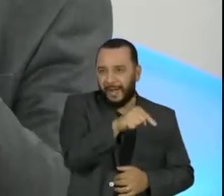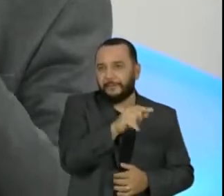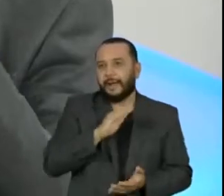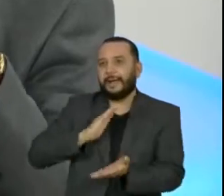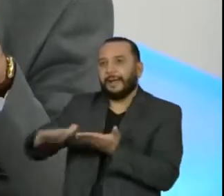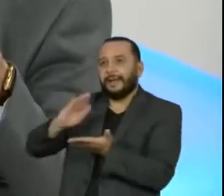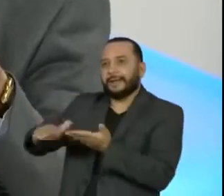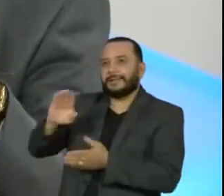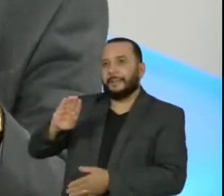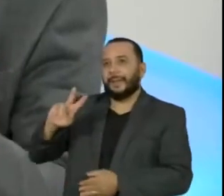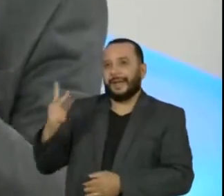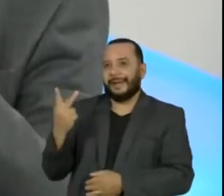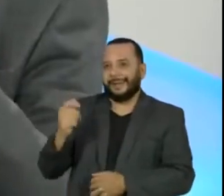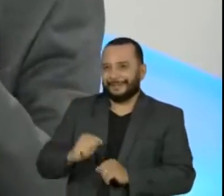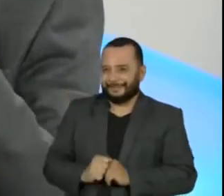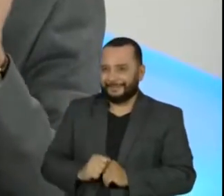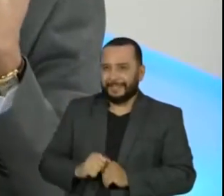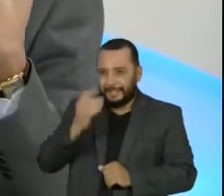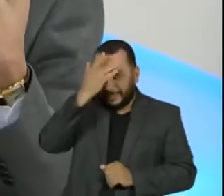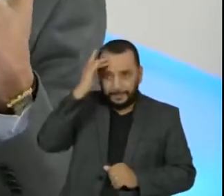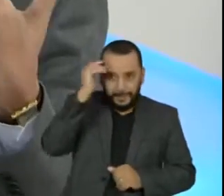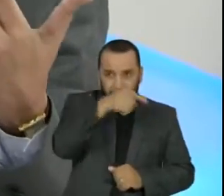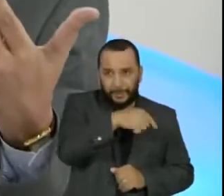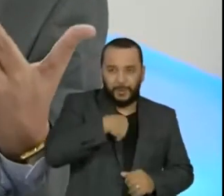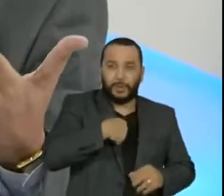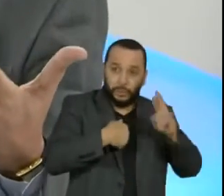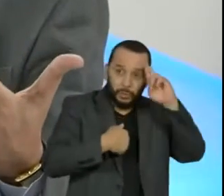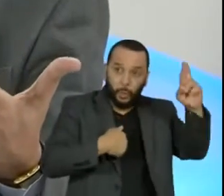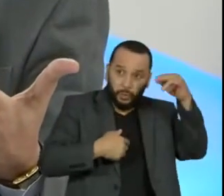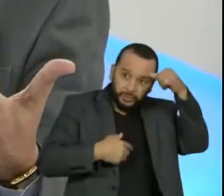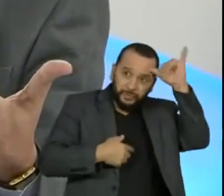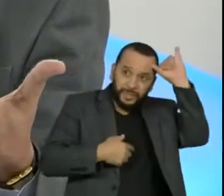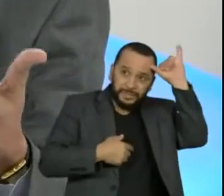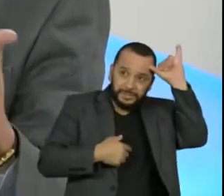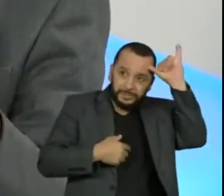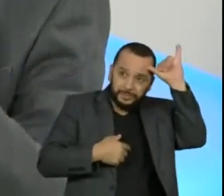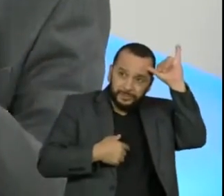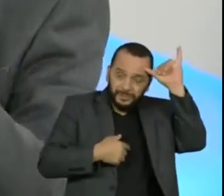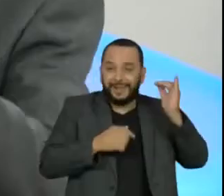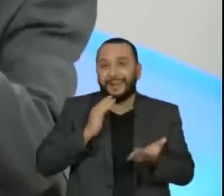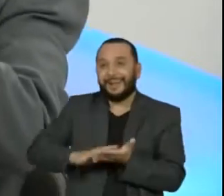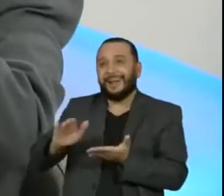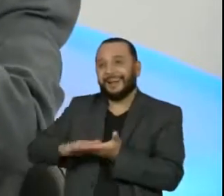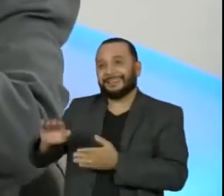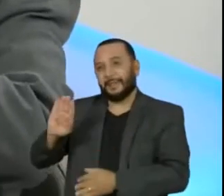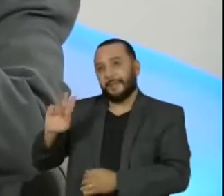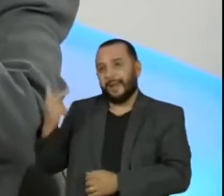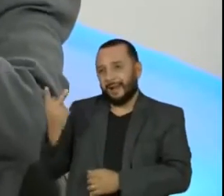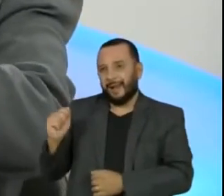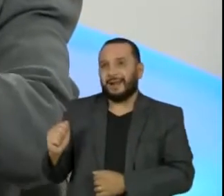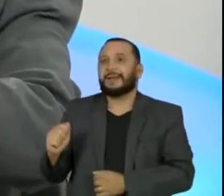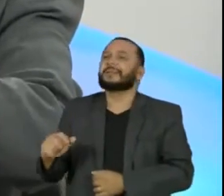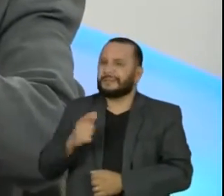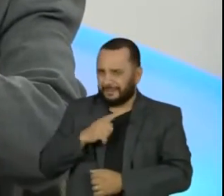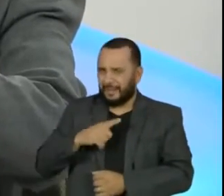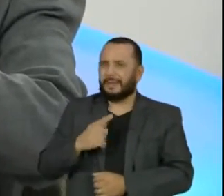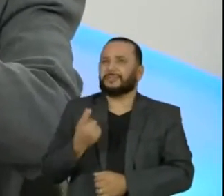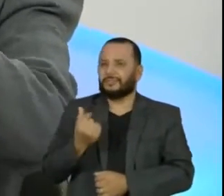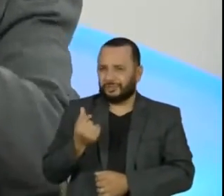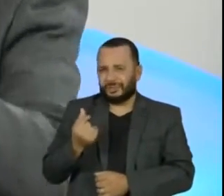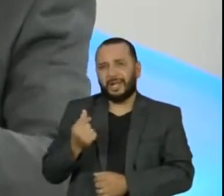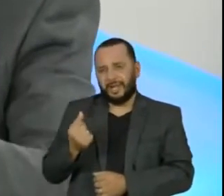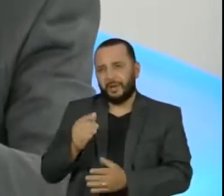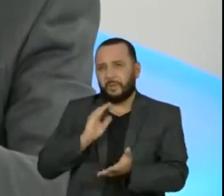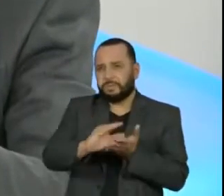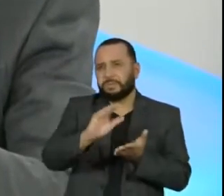os fazendeiros gastam dinheiro em Belo Horizonte. Mas, se está trazendo, ótimo. Mas